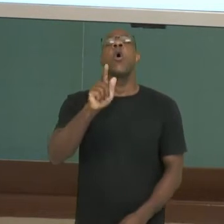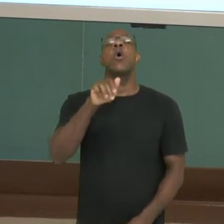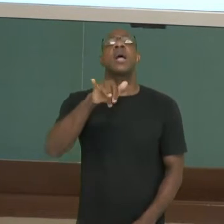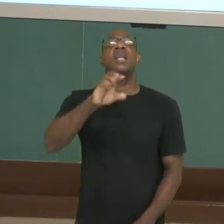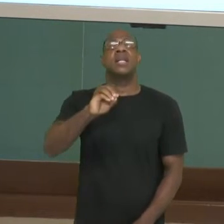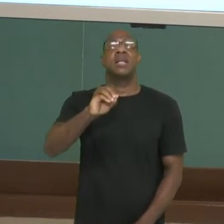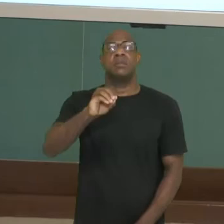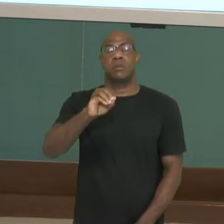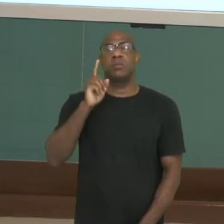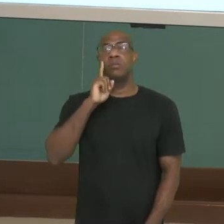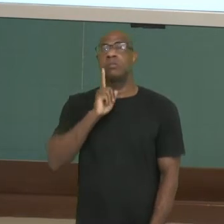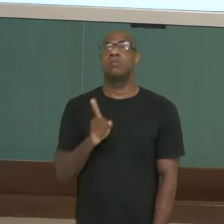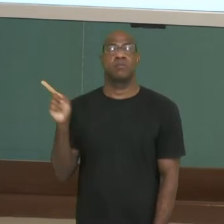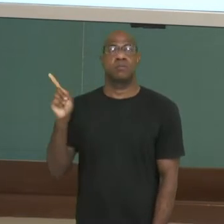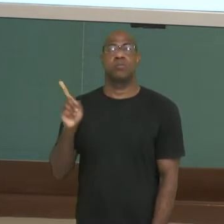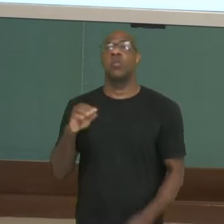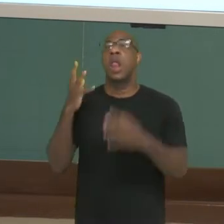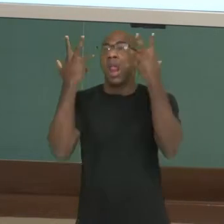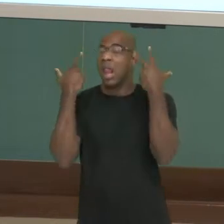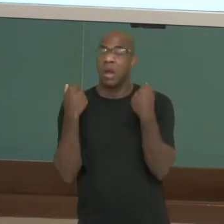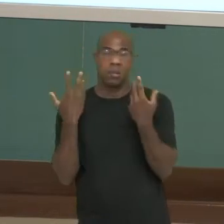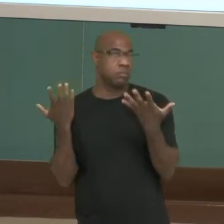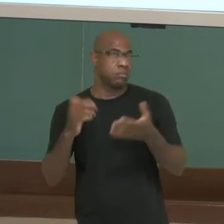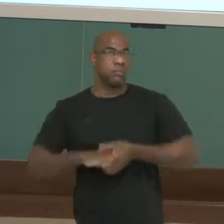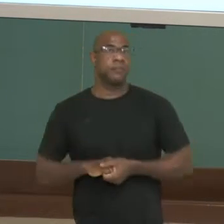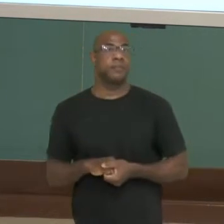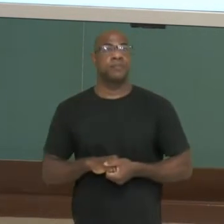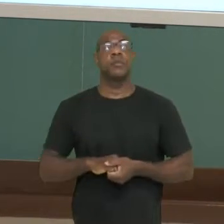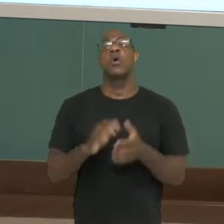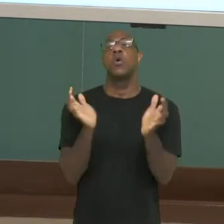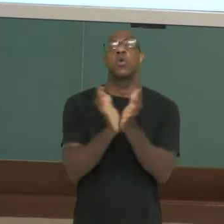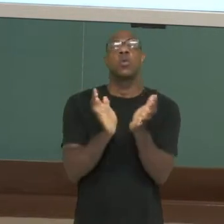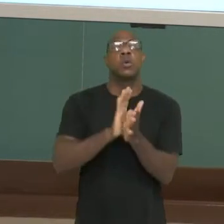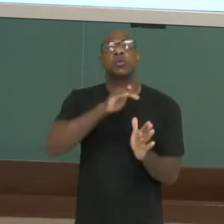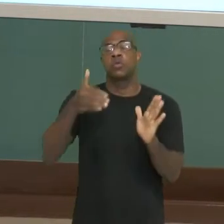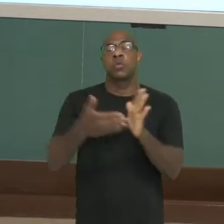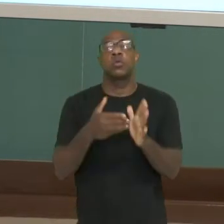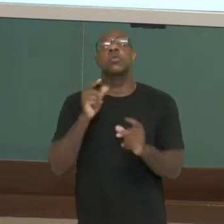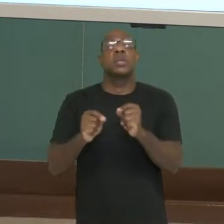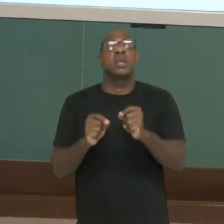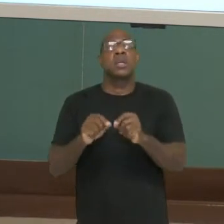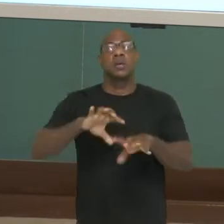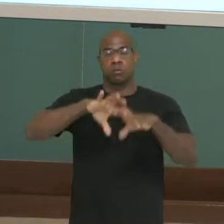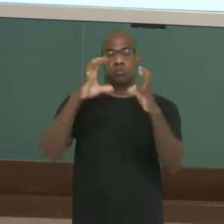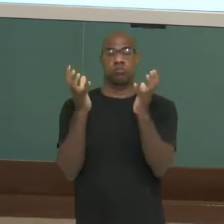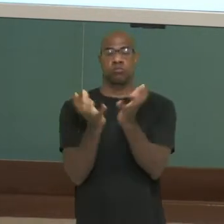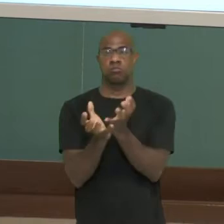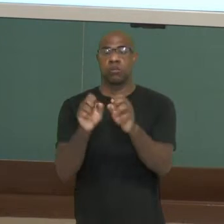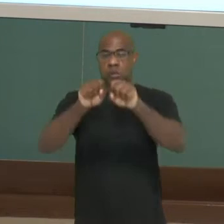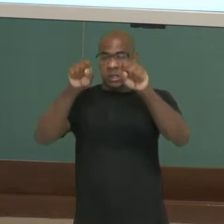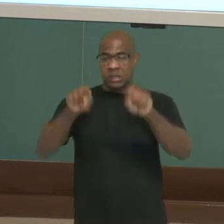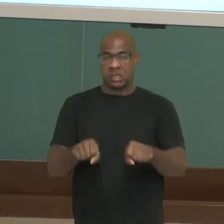na aula, um leão. Conjunto de todos os sistemas formando um ser vivo.